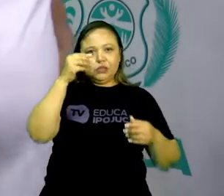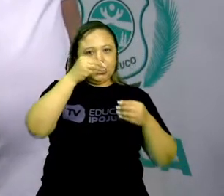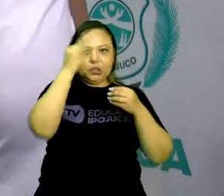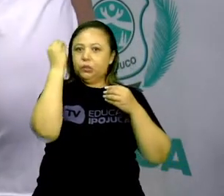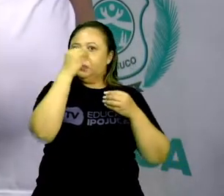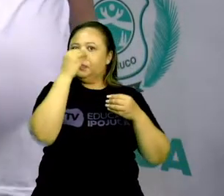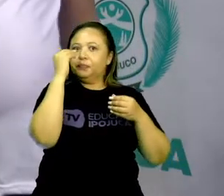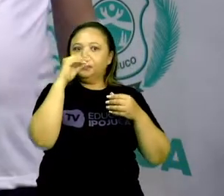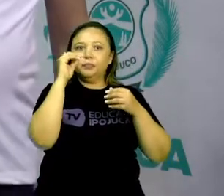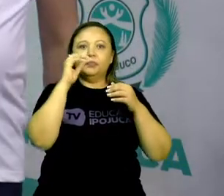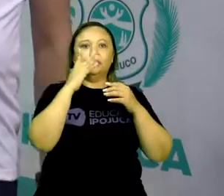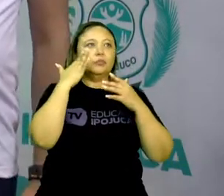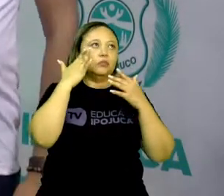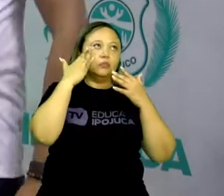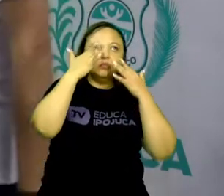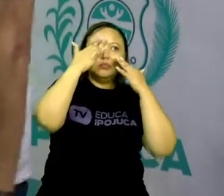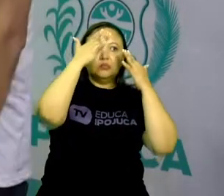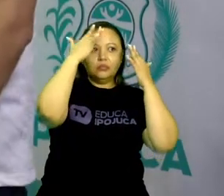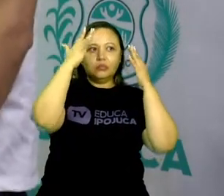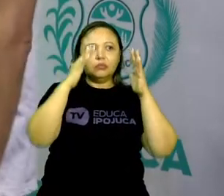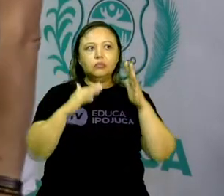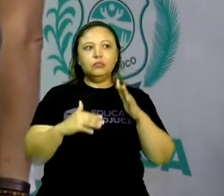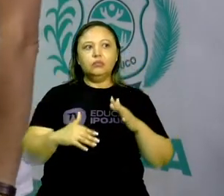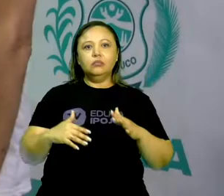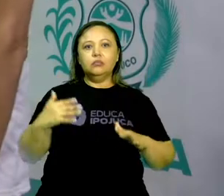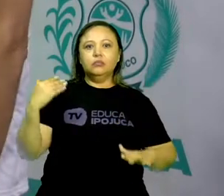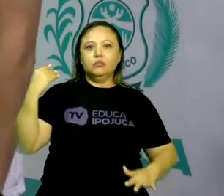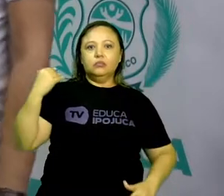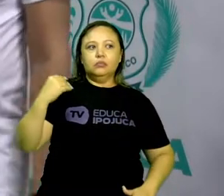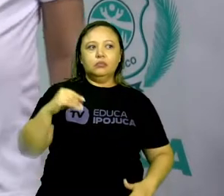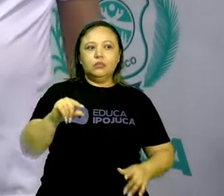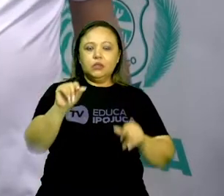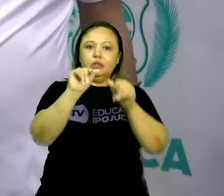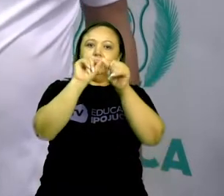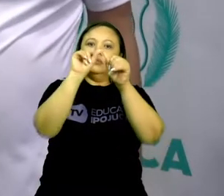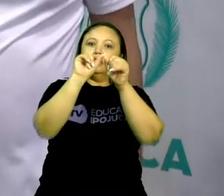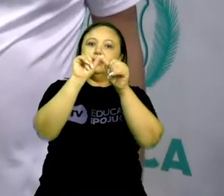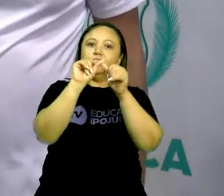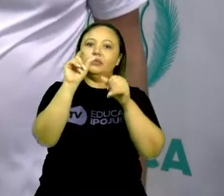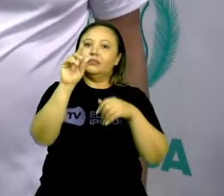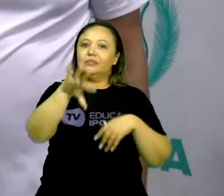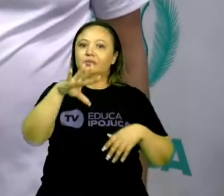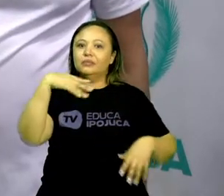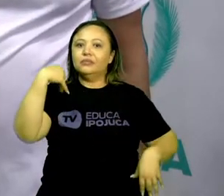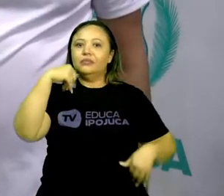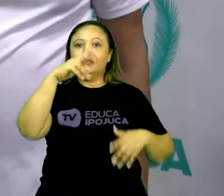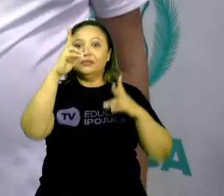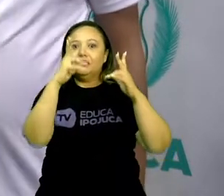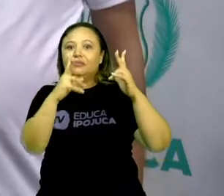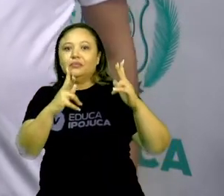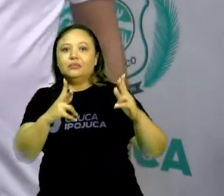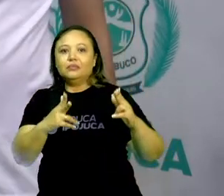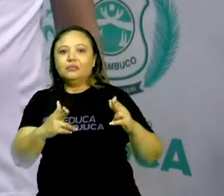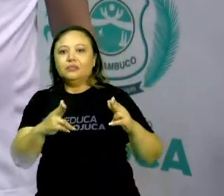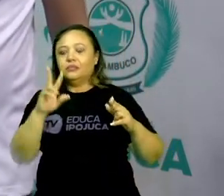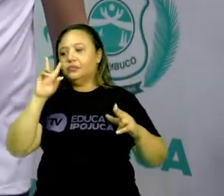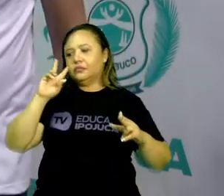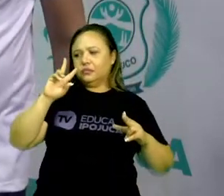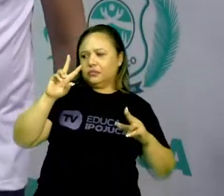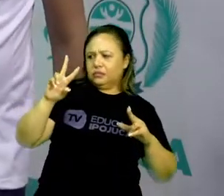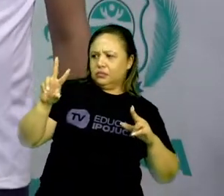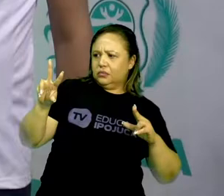maquiagem, inclusive, né? Ou então o cara é corcunda, né? Feito corcunda de Notre Dame, né? Que se apaixona